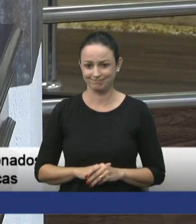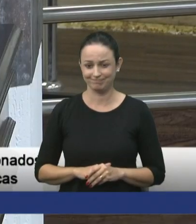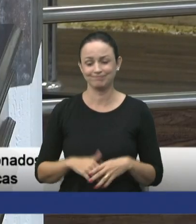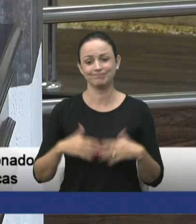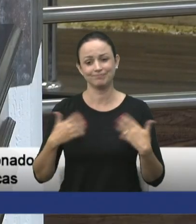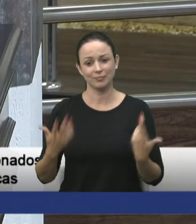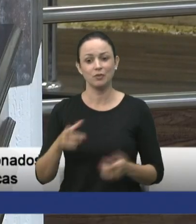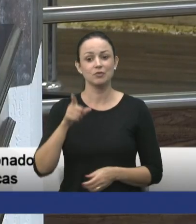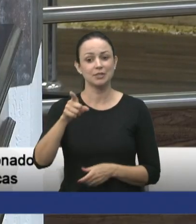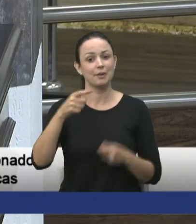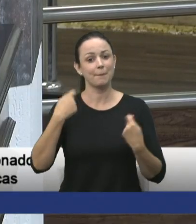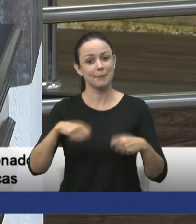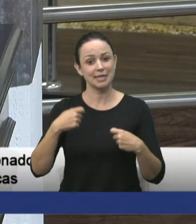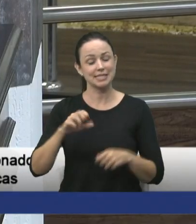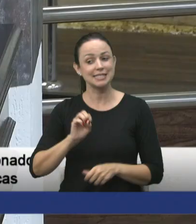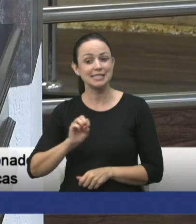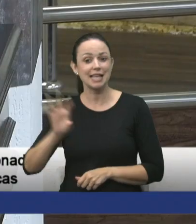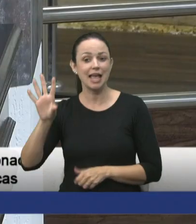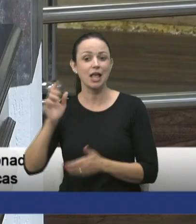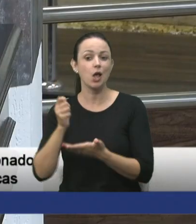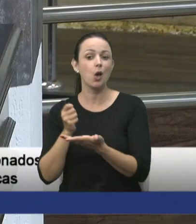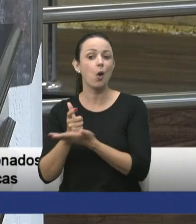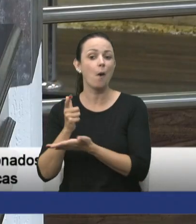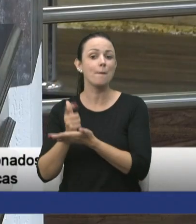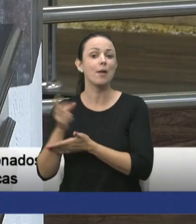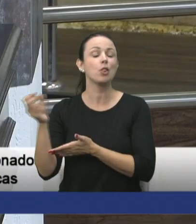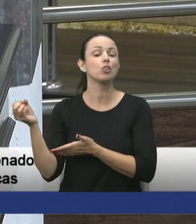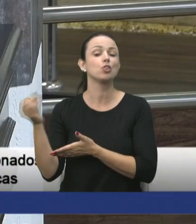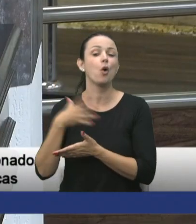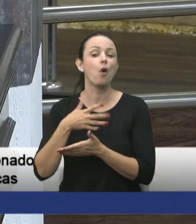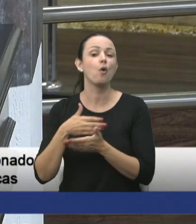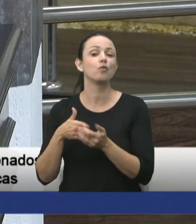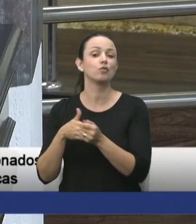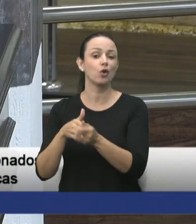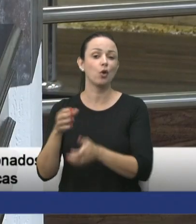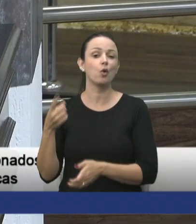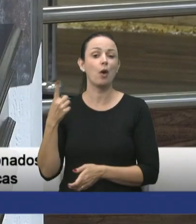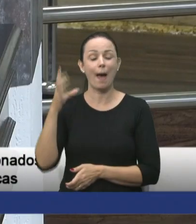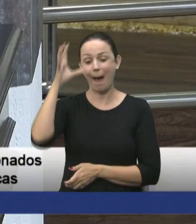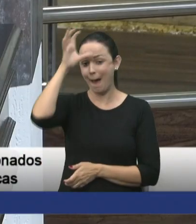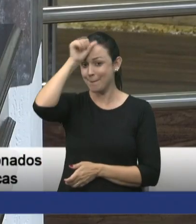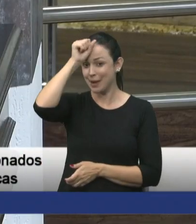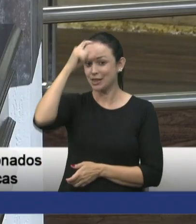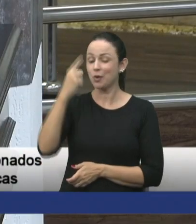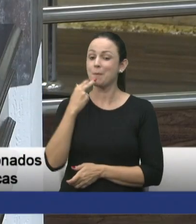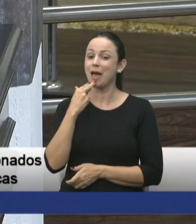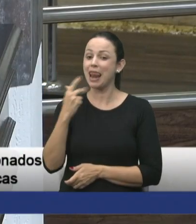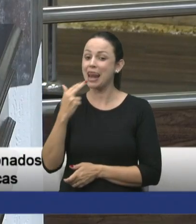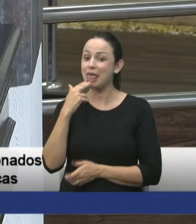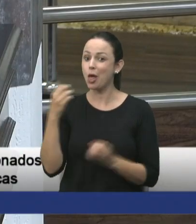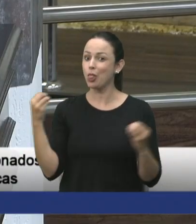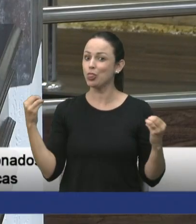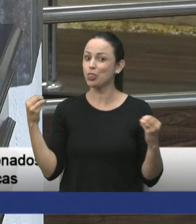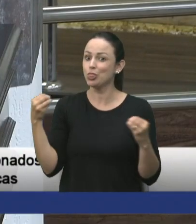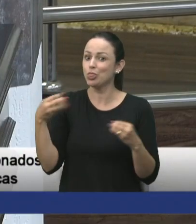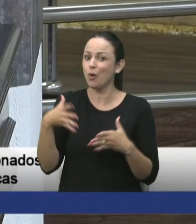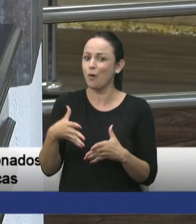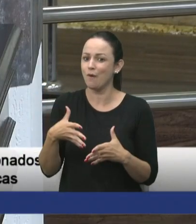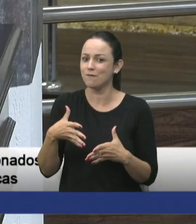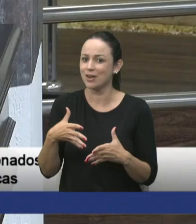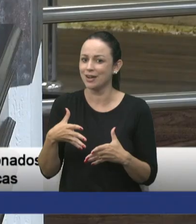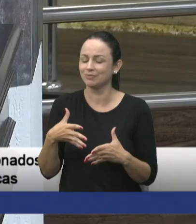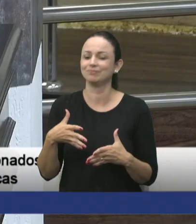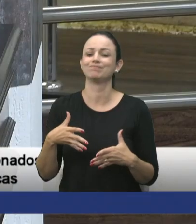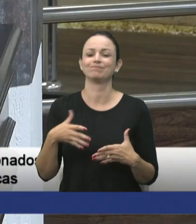precisa sair e comprar novos guias. Precisa aprender uma língua completamente nova. Você